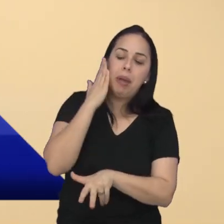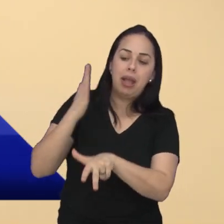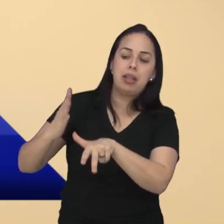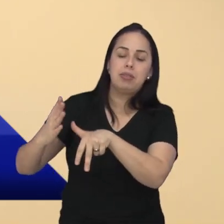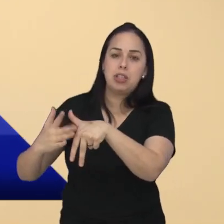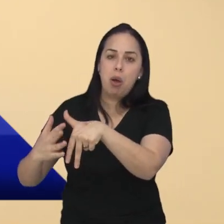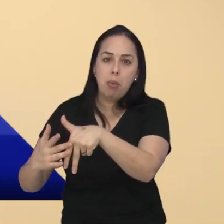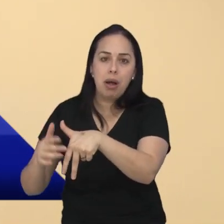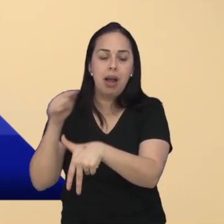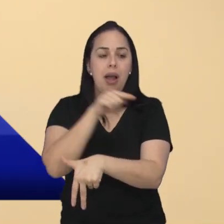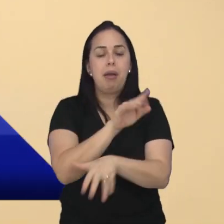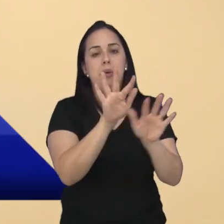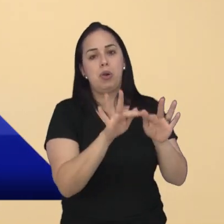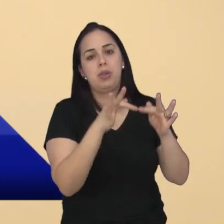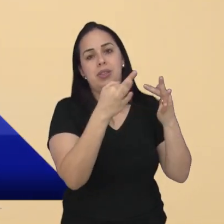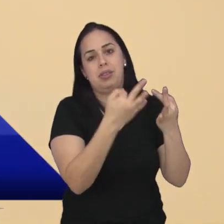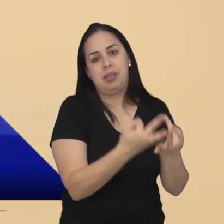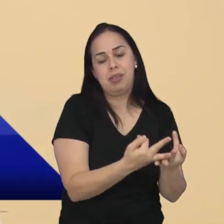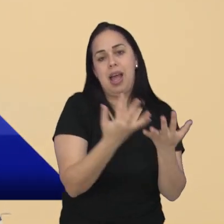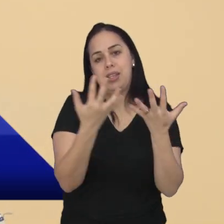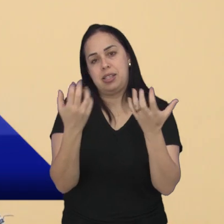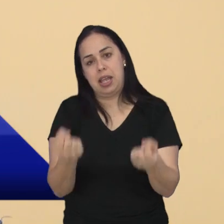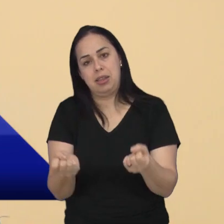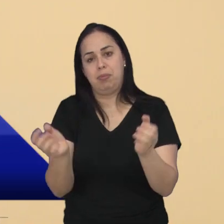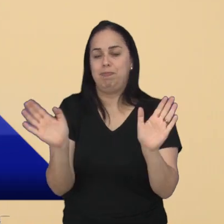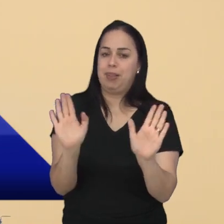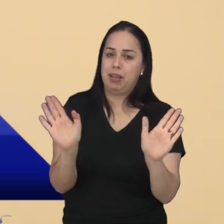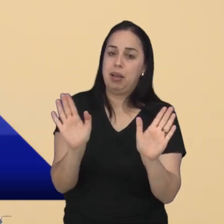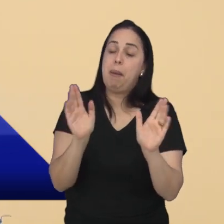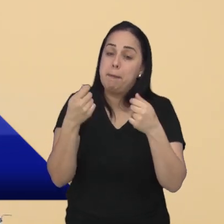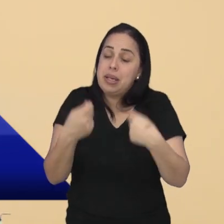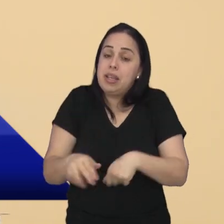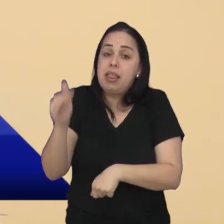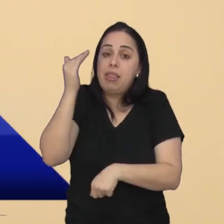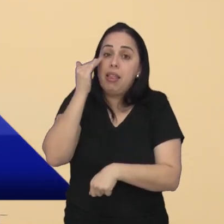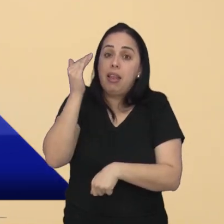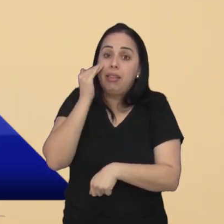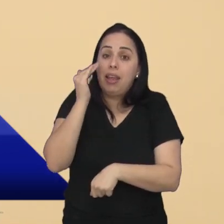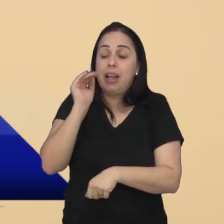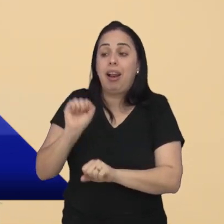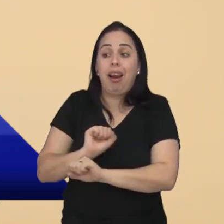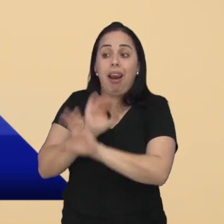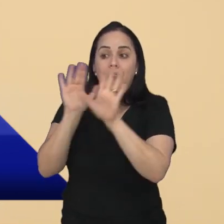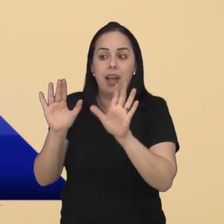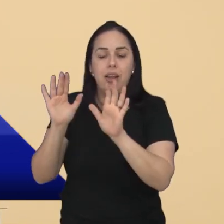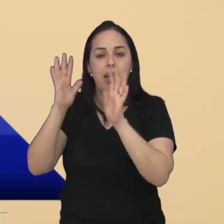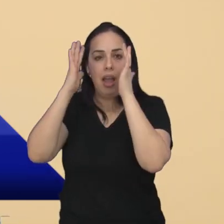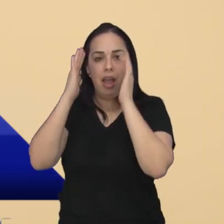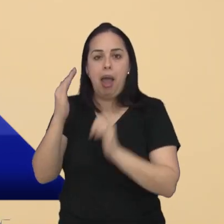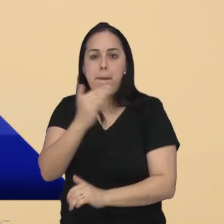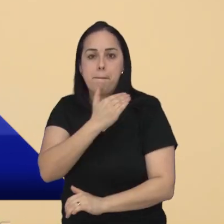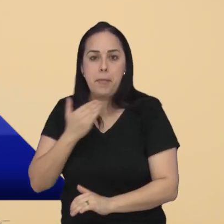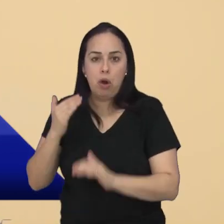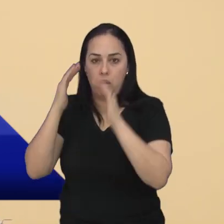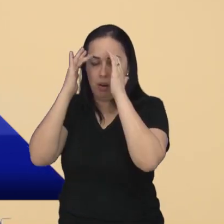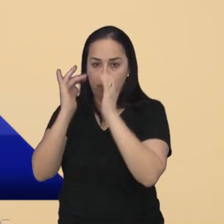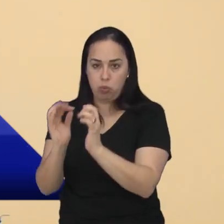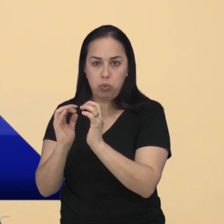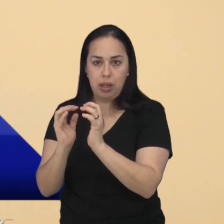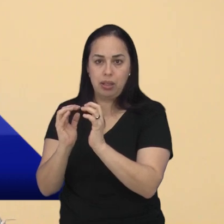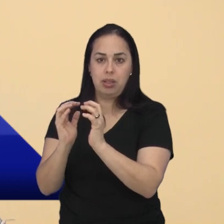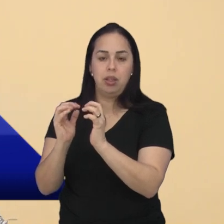do transplante cardíaco, por exemplo, nós temos uma série de critérios, por exemplo, antiguidade. Então, quanto mais